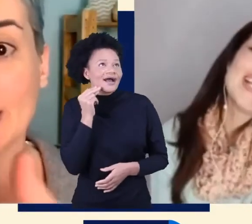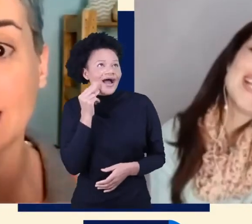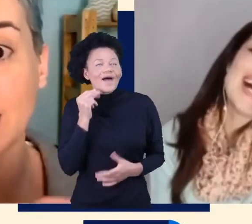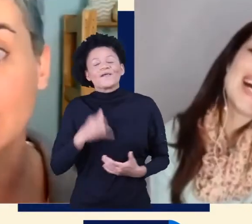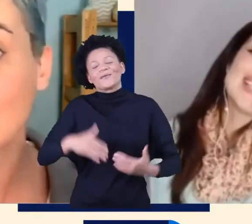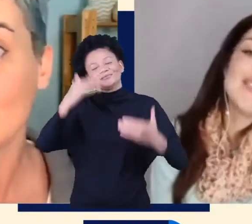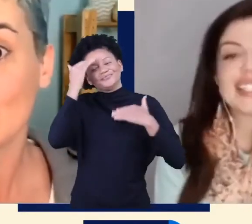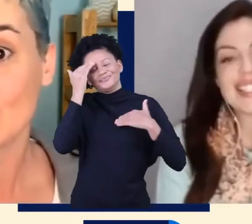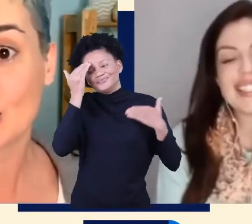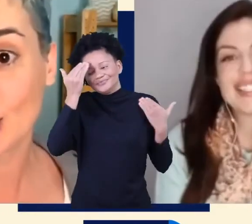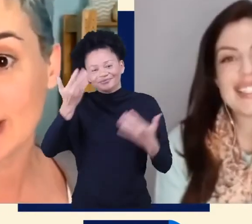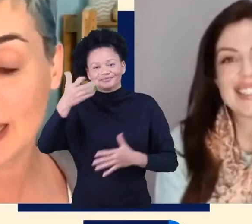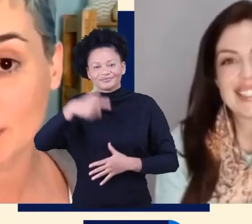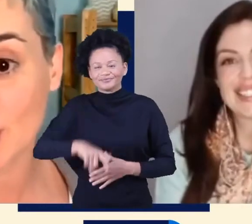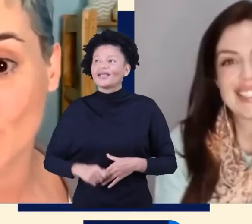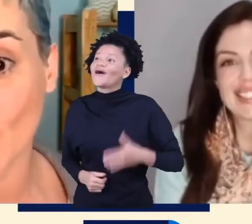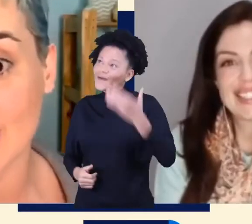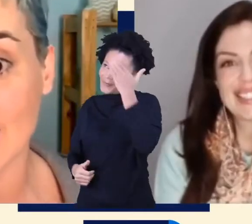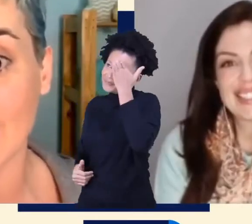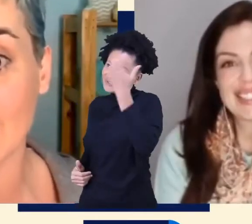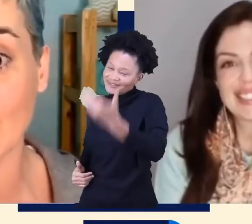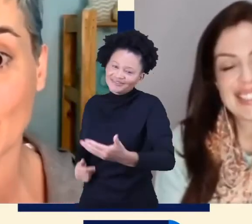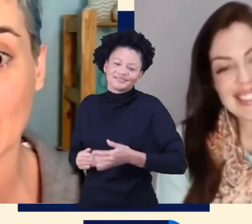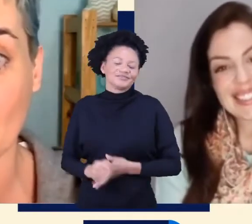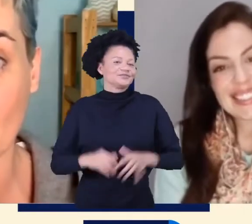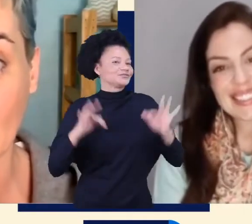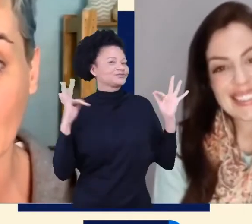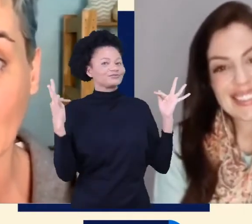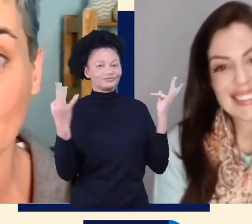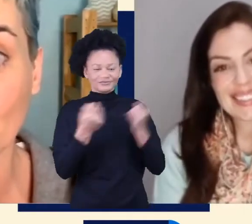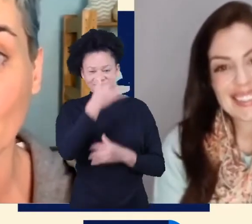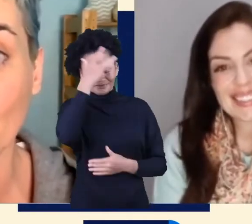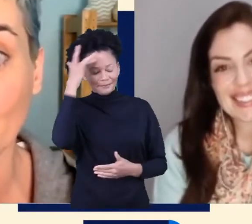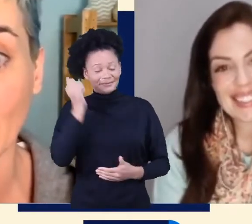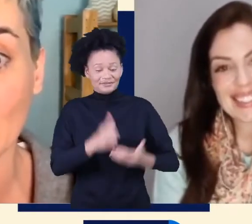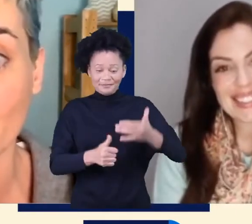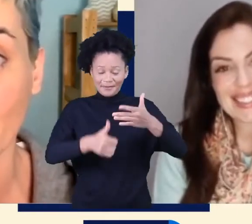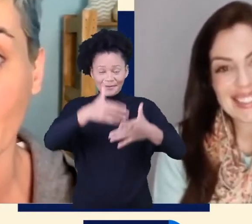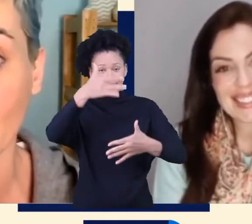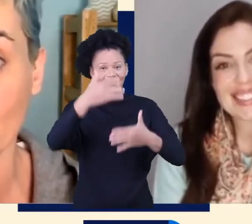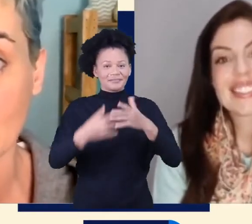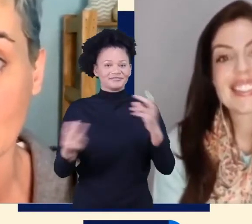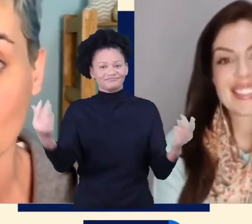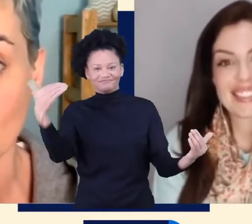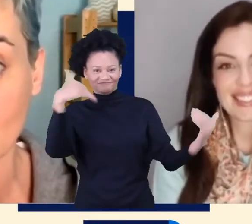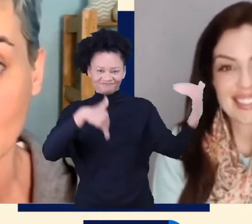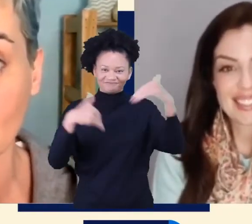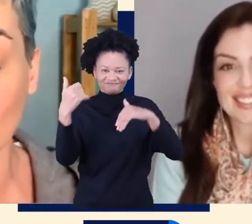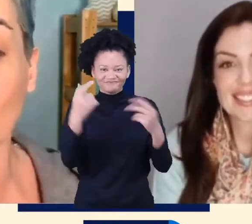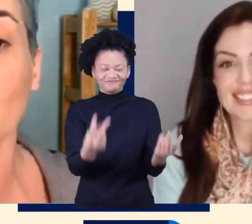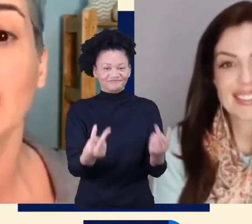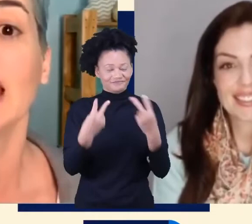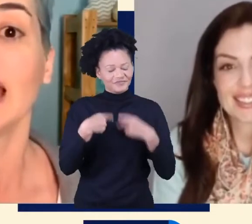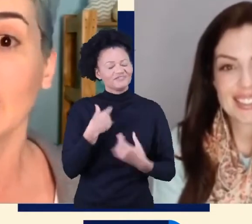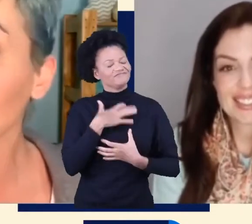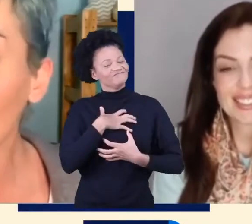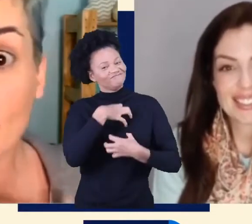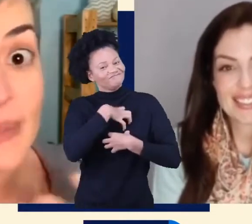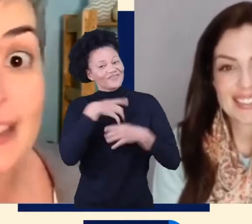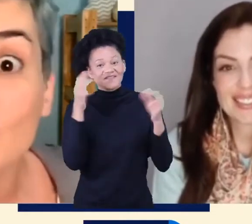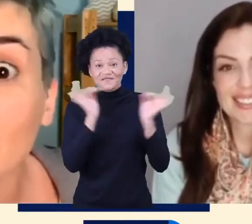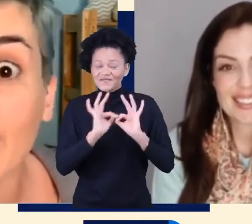Obrigada de todas as pessoas aqui que estão nos acompanhando. Fico muito feliz de ver aí que vocês estão gostando.